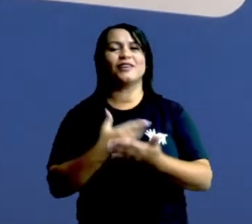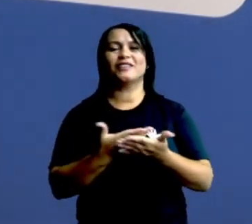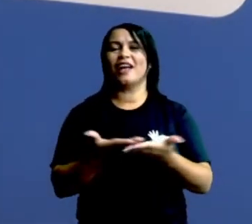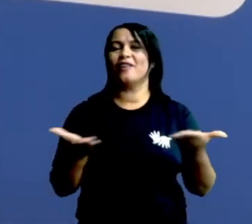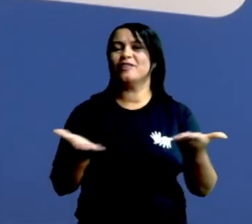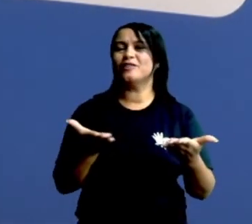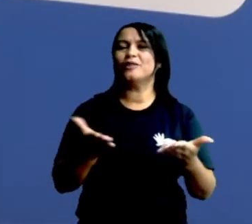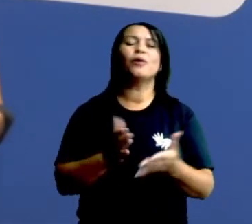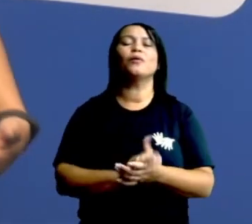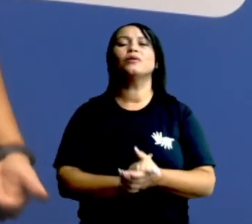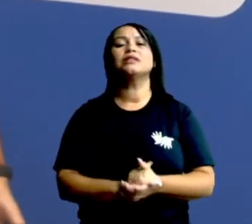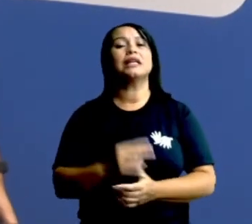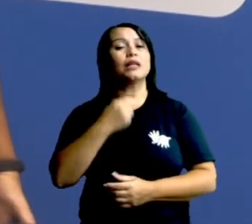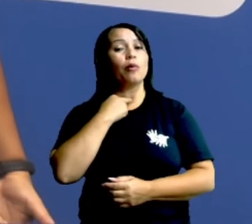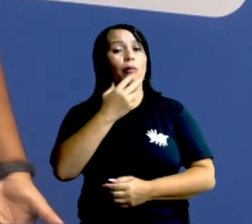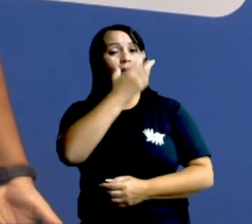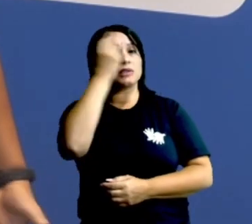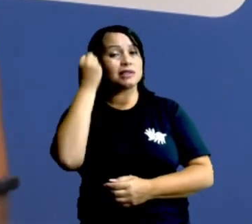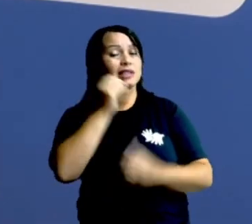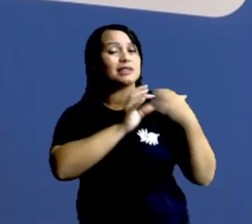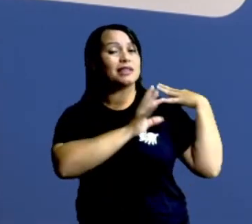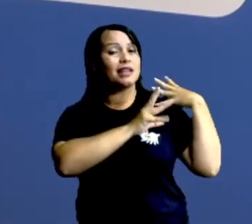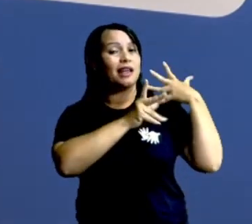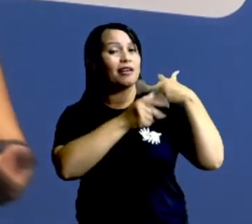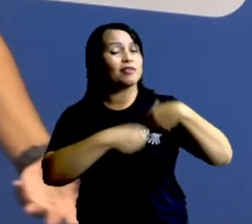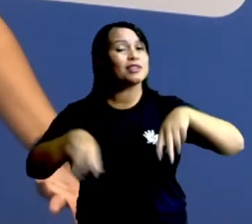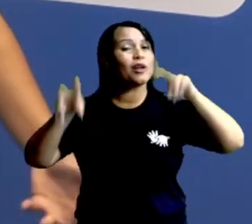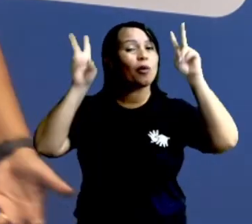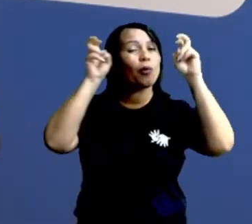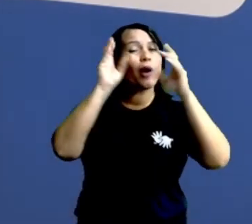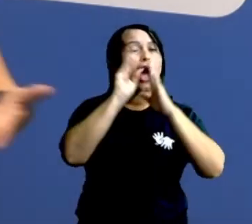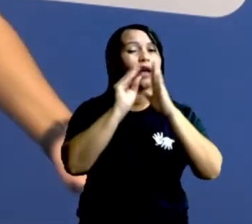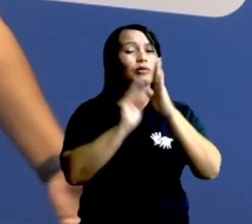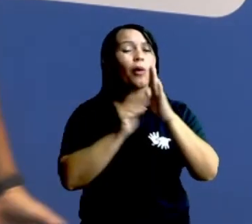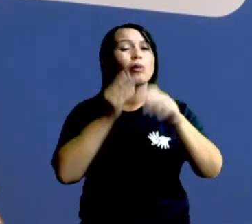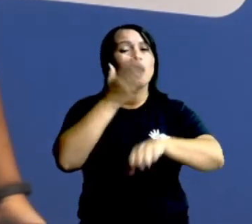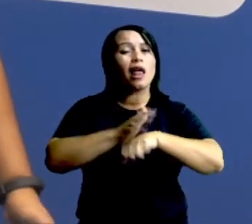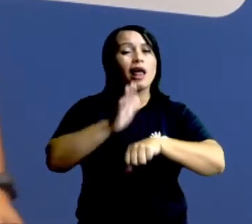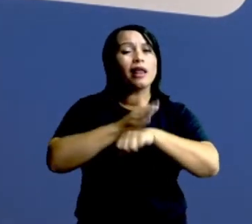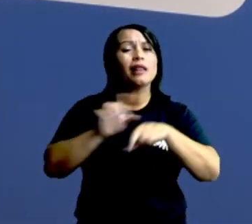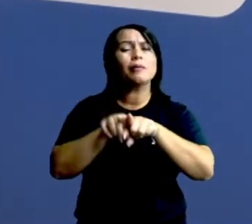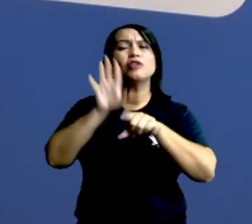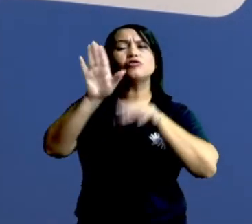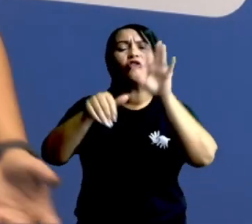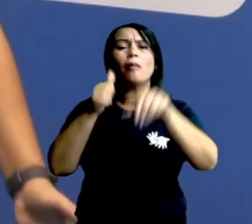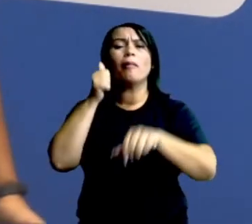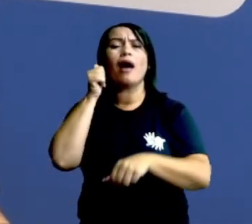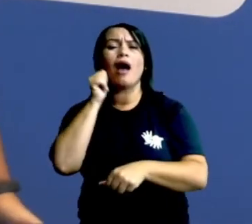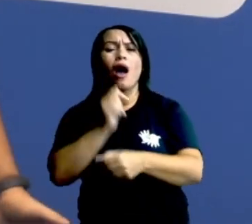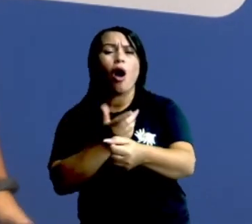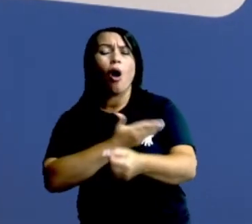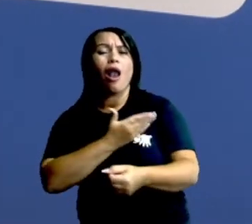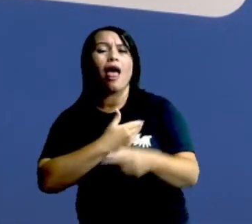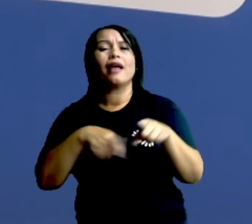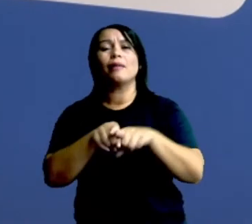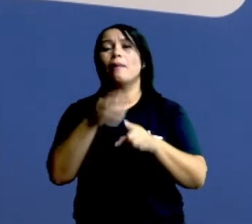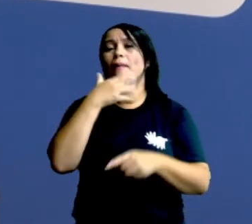aula de hoje. Não esquece de revisar o assunto, de praticar, chama o coleguinha, a mamãe, o papai para